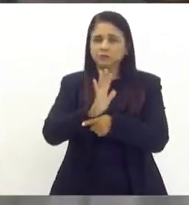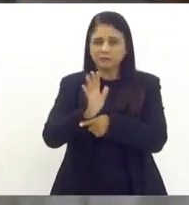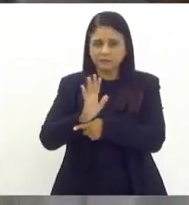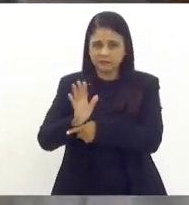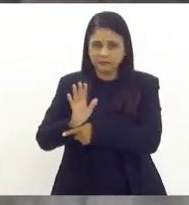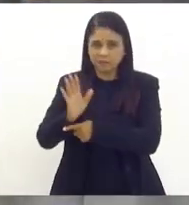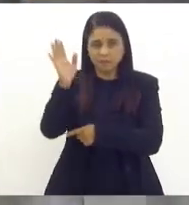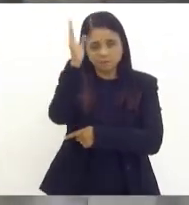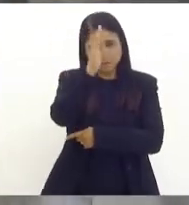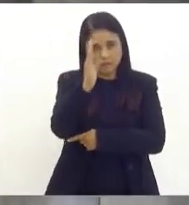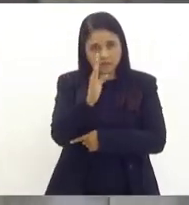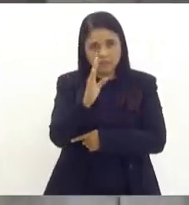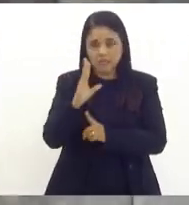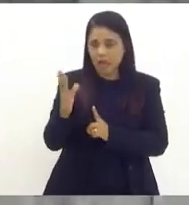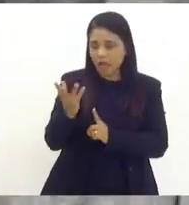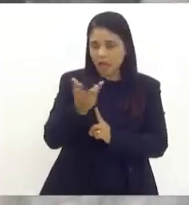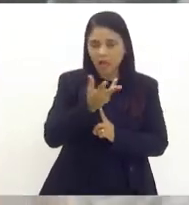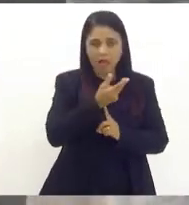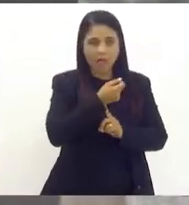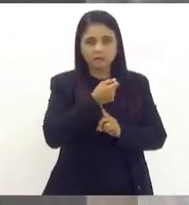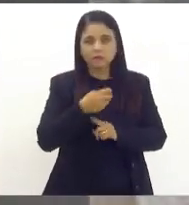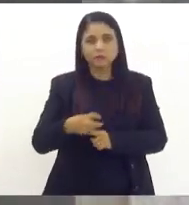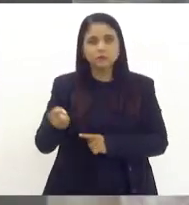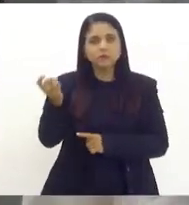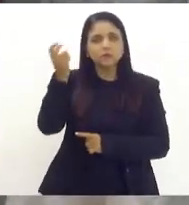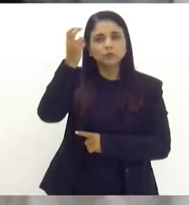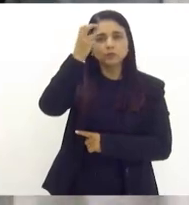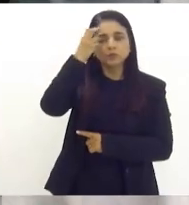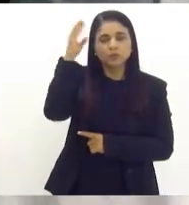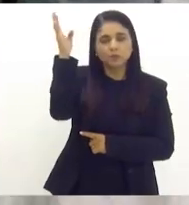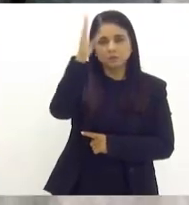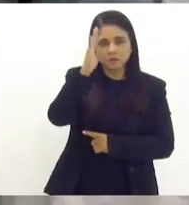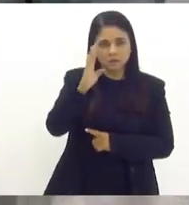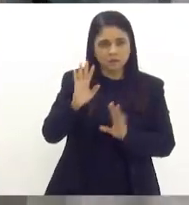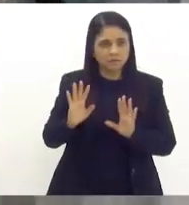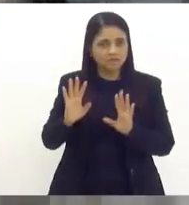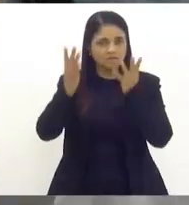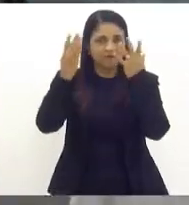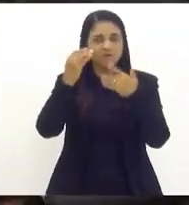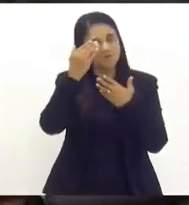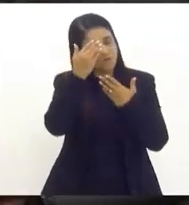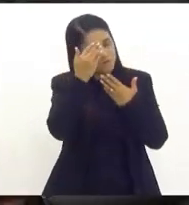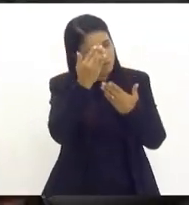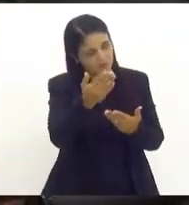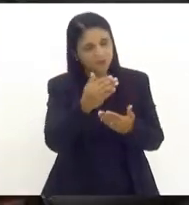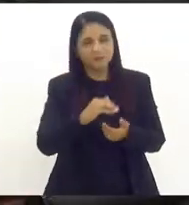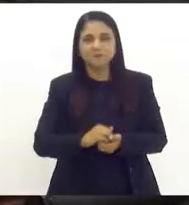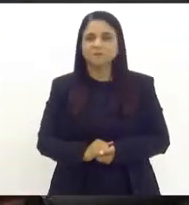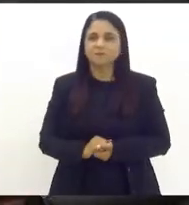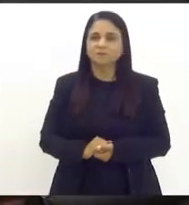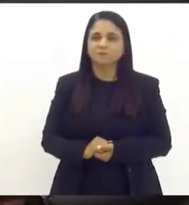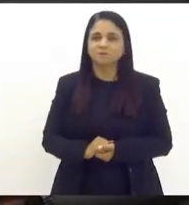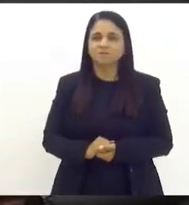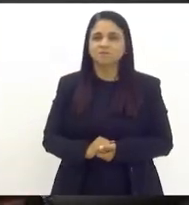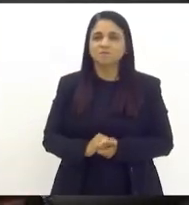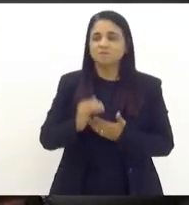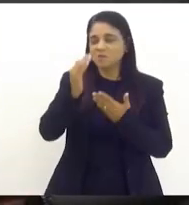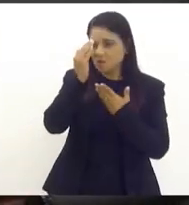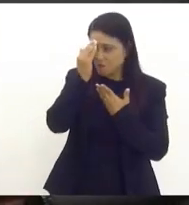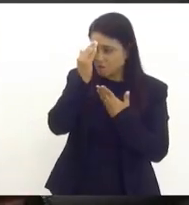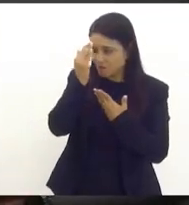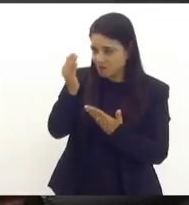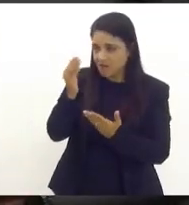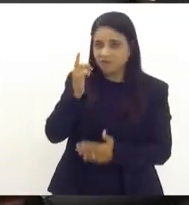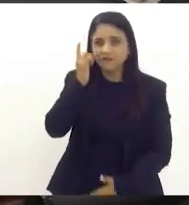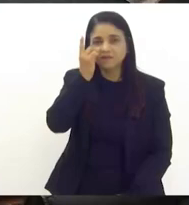viva a nossa arte viva a nossa cultura brasileira também muito obrigada Obrigado nosso nome